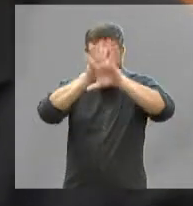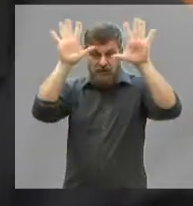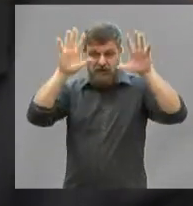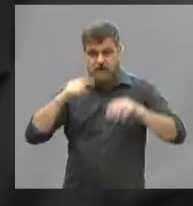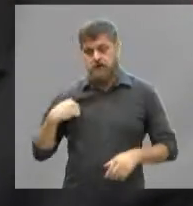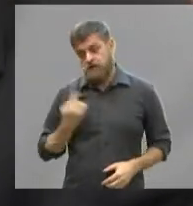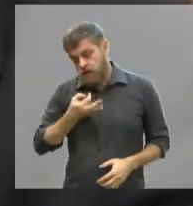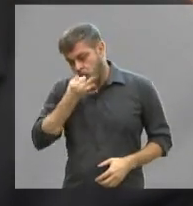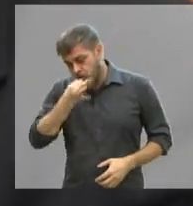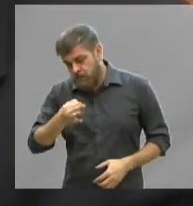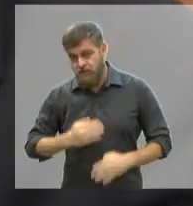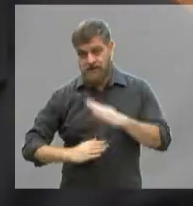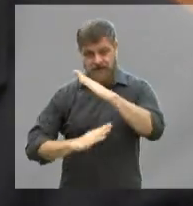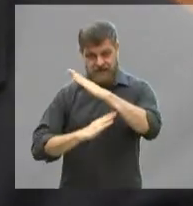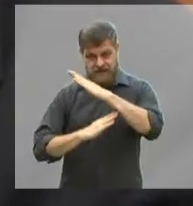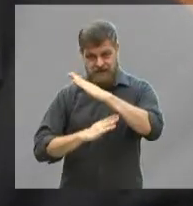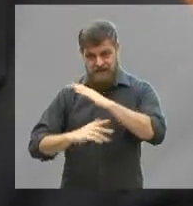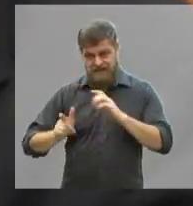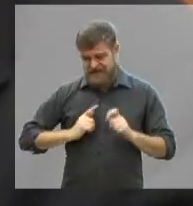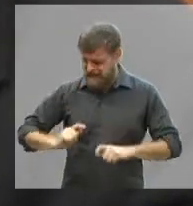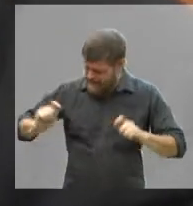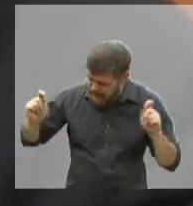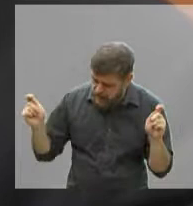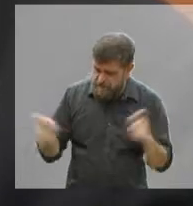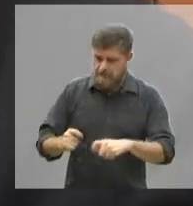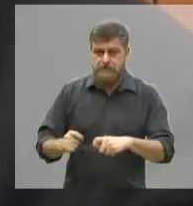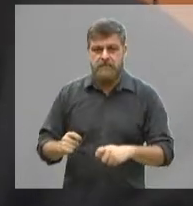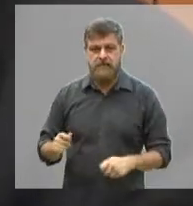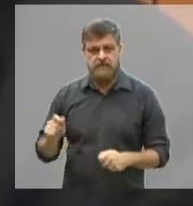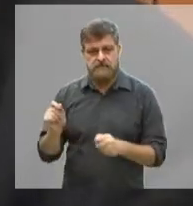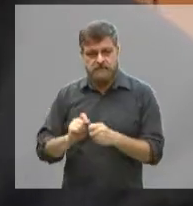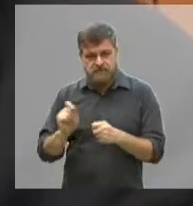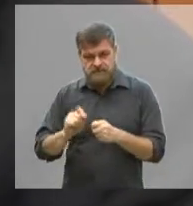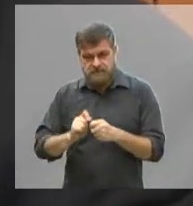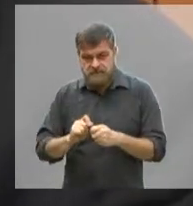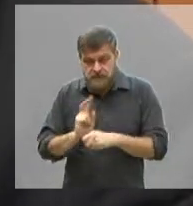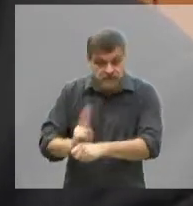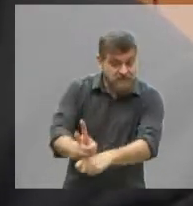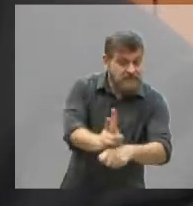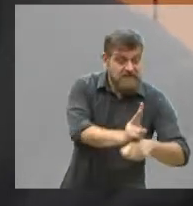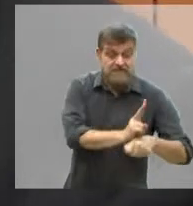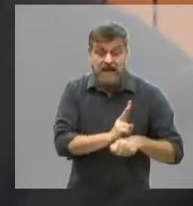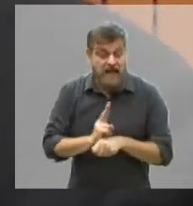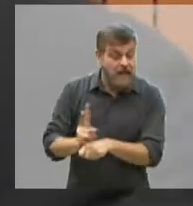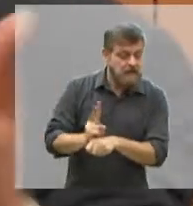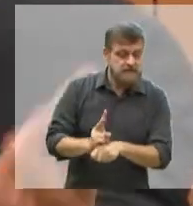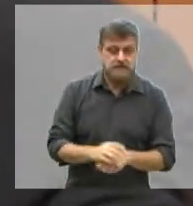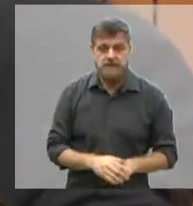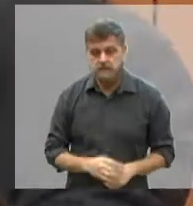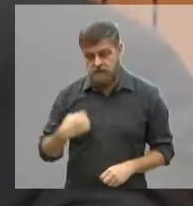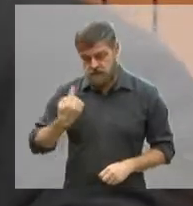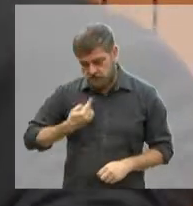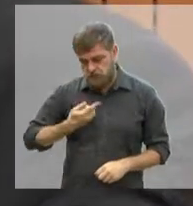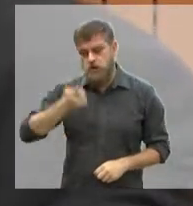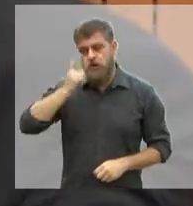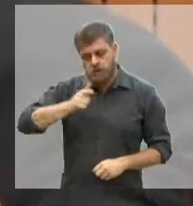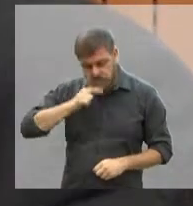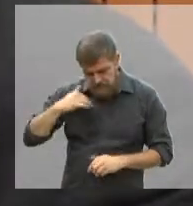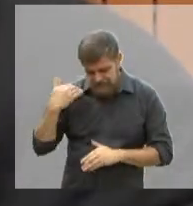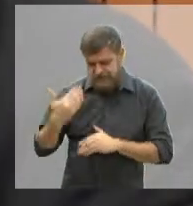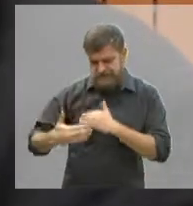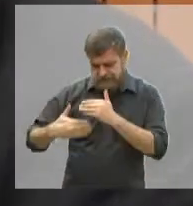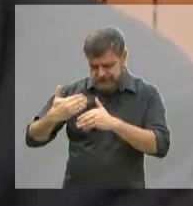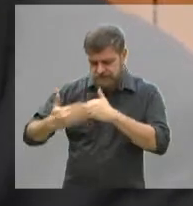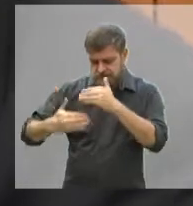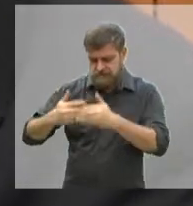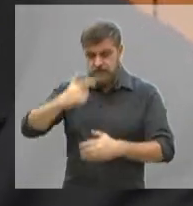tenha, na minha opinião, a Câmara cumprindo toda a potencialidade que ela tem de fiscalização. Mas, cada vez mais, a gente consegue, aqui